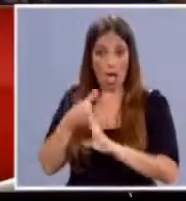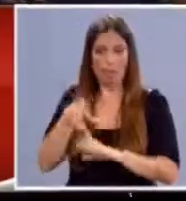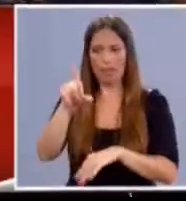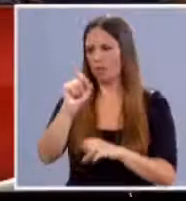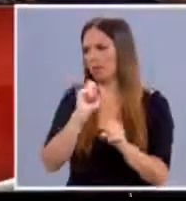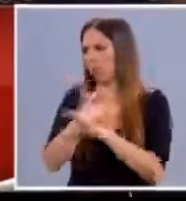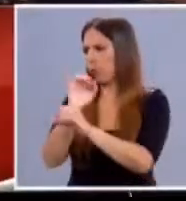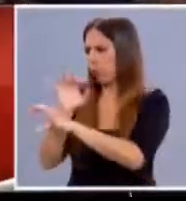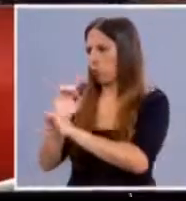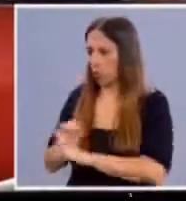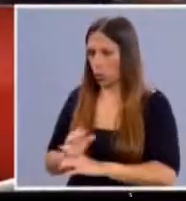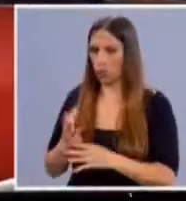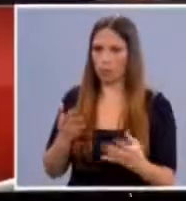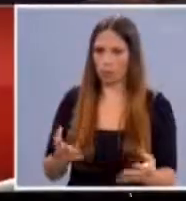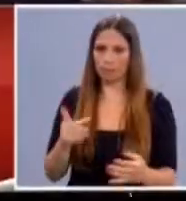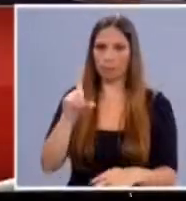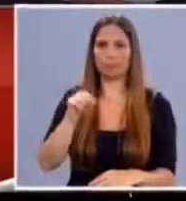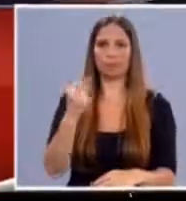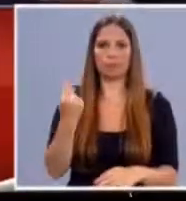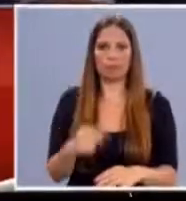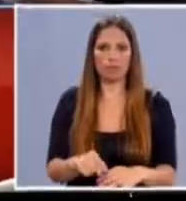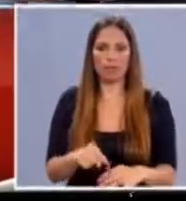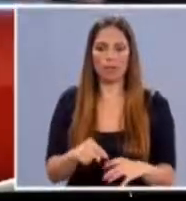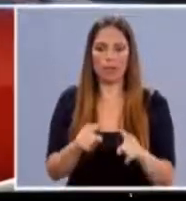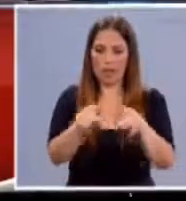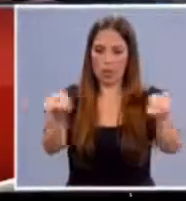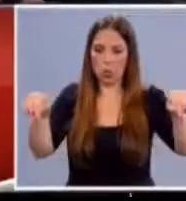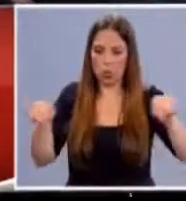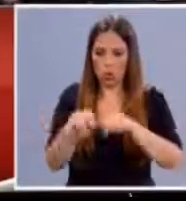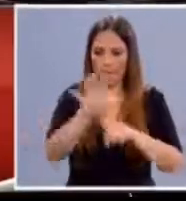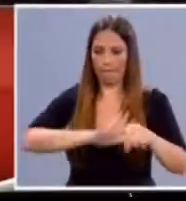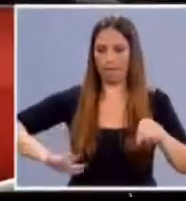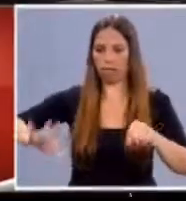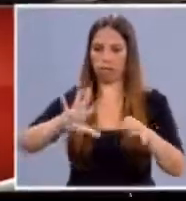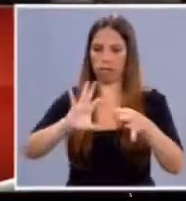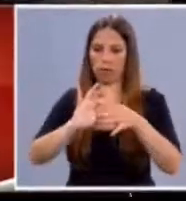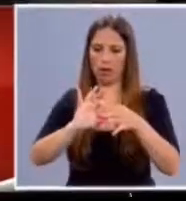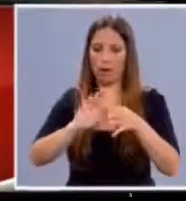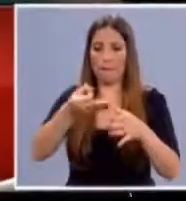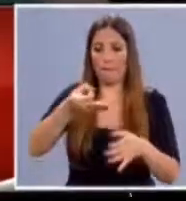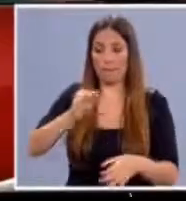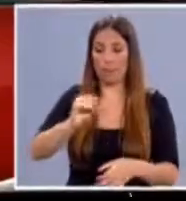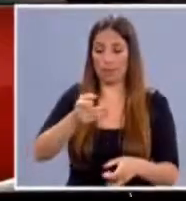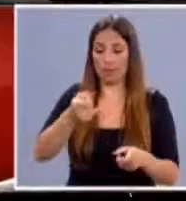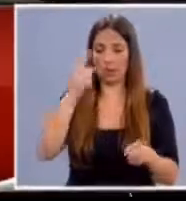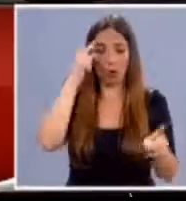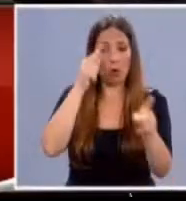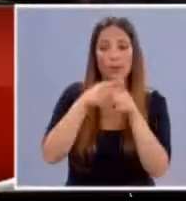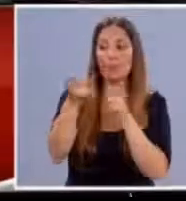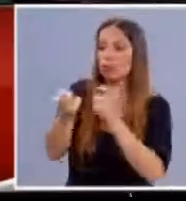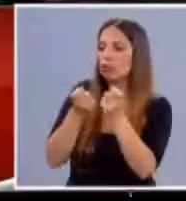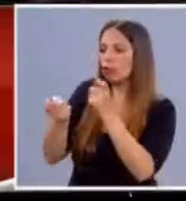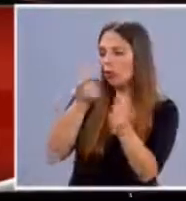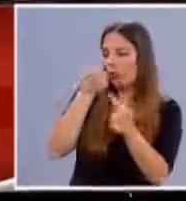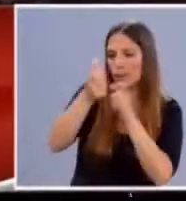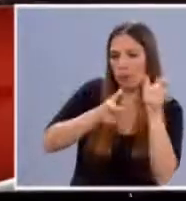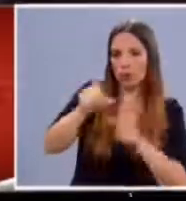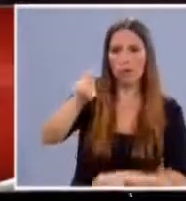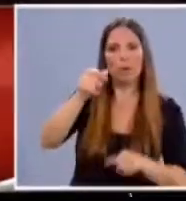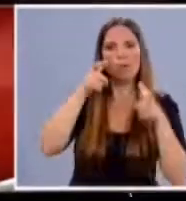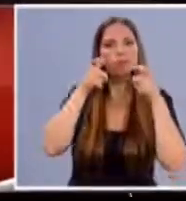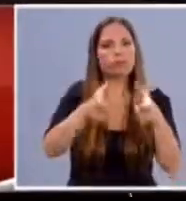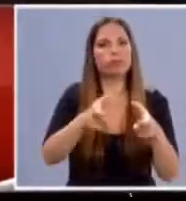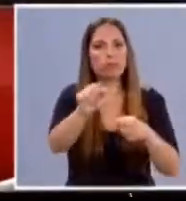recursos policiais. A implementação dos perímetros policiais que permitam a gestão de multidão, a organização e o controle dos acessos. São realizadas, pois,